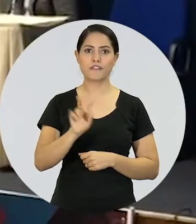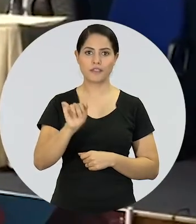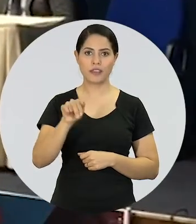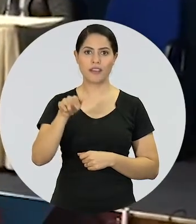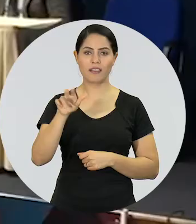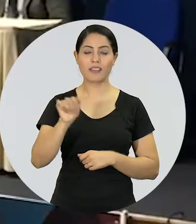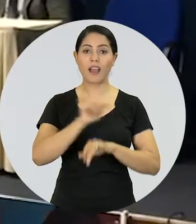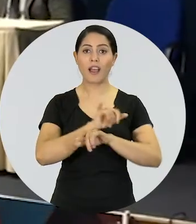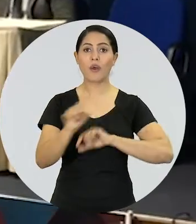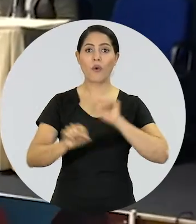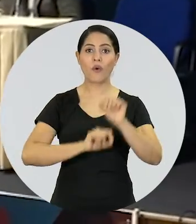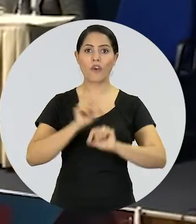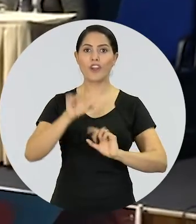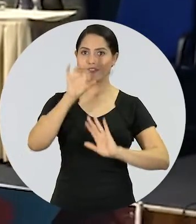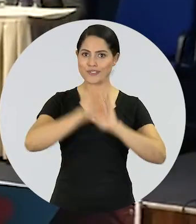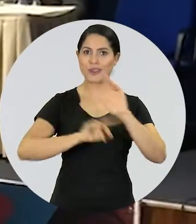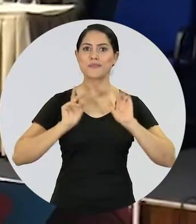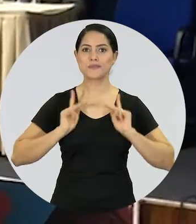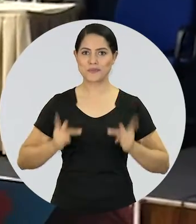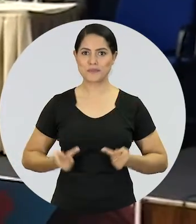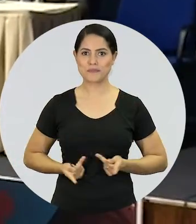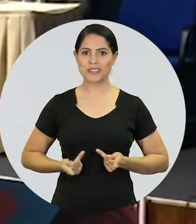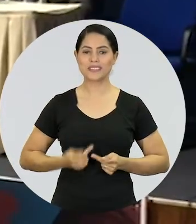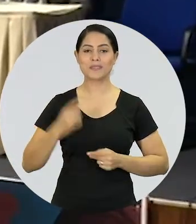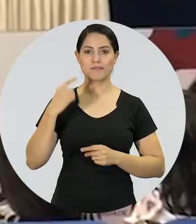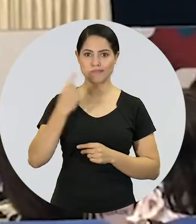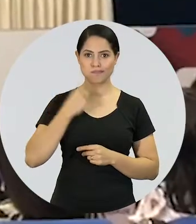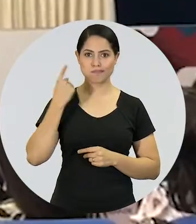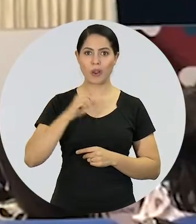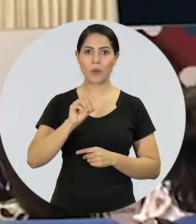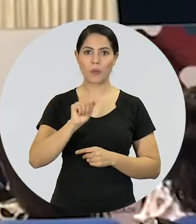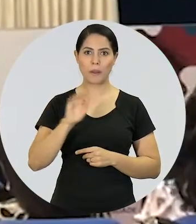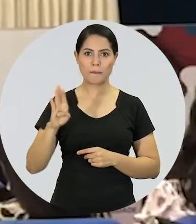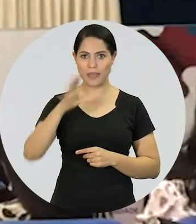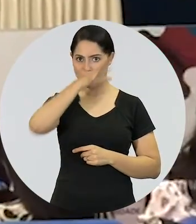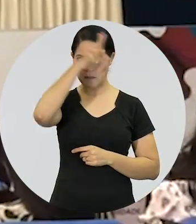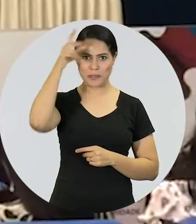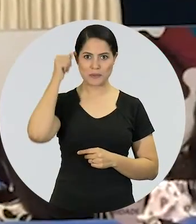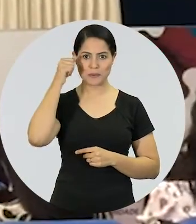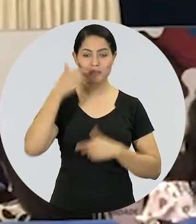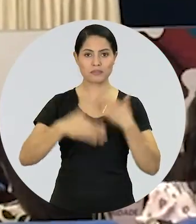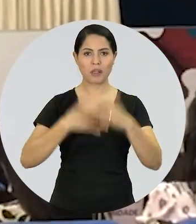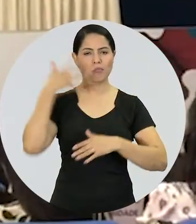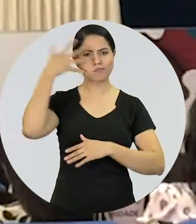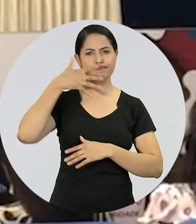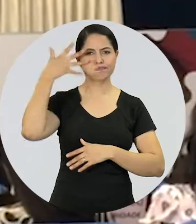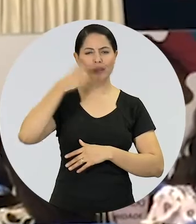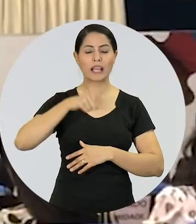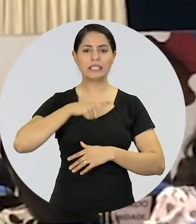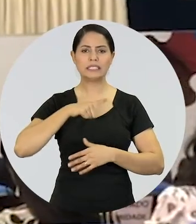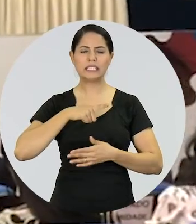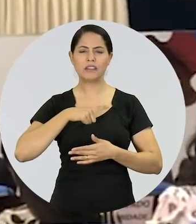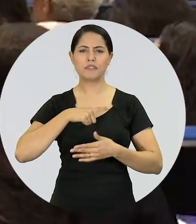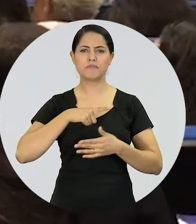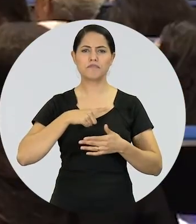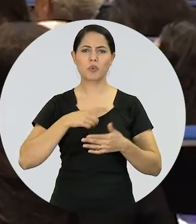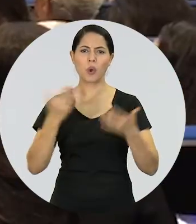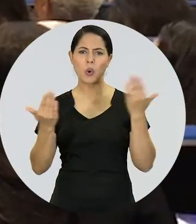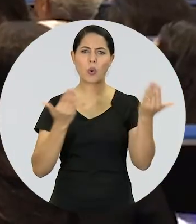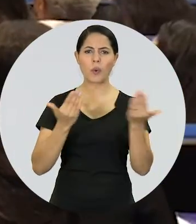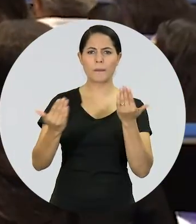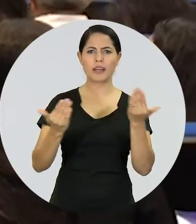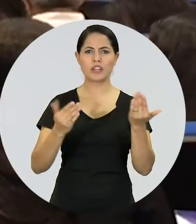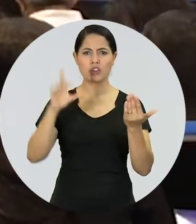o segundo seminário estadual de direitos humanos da OAB mato-grossense. Durante a apresentação, Luiz Viana traçou um paralelo